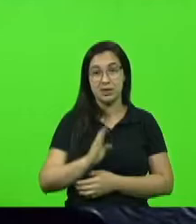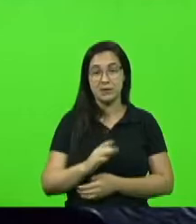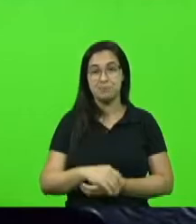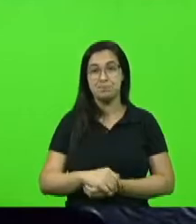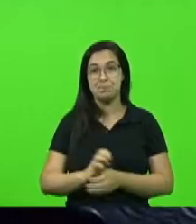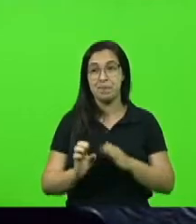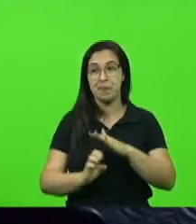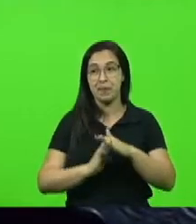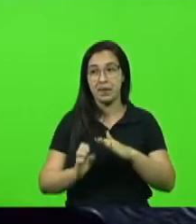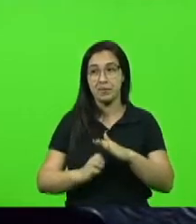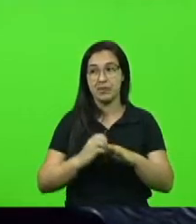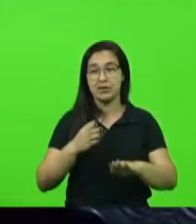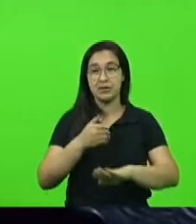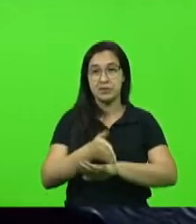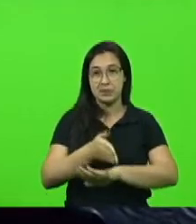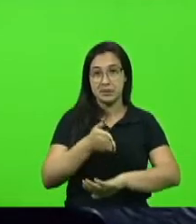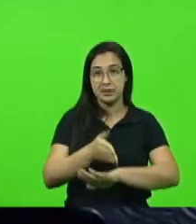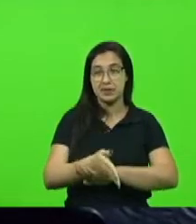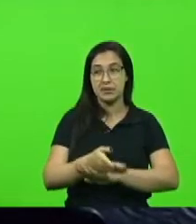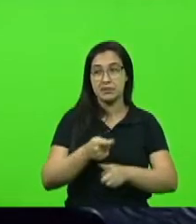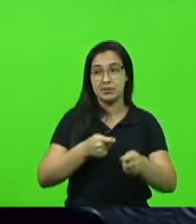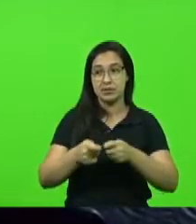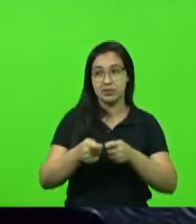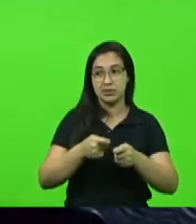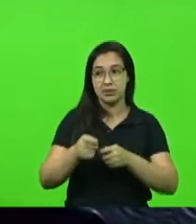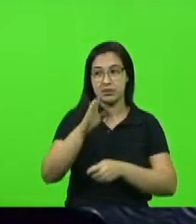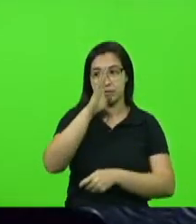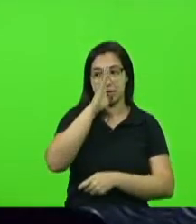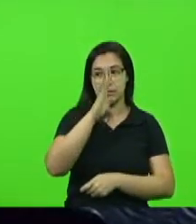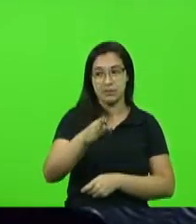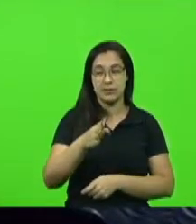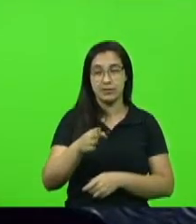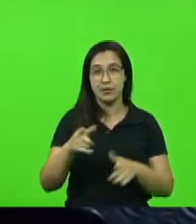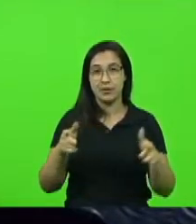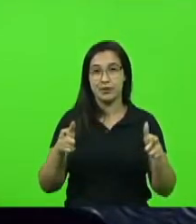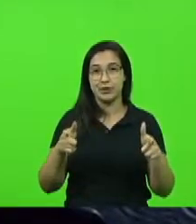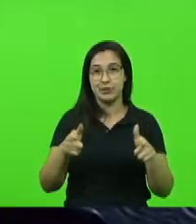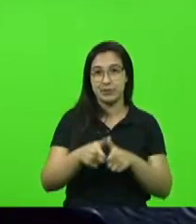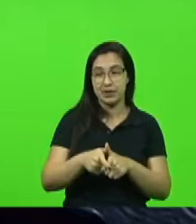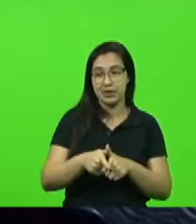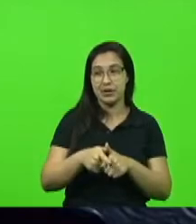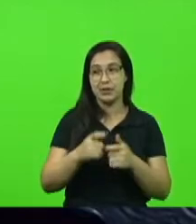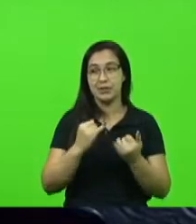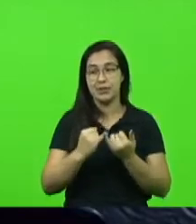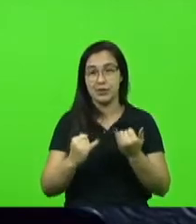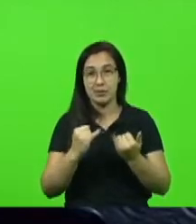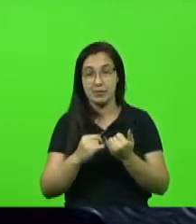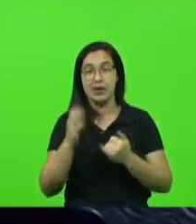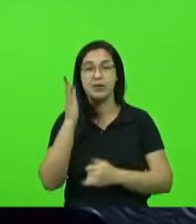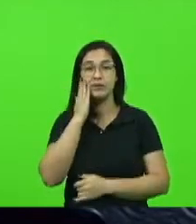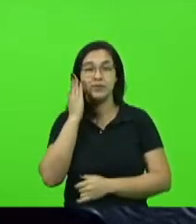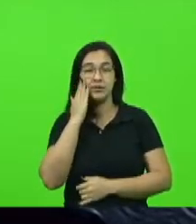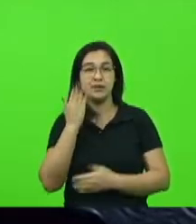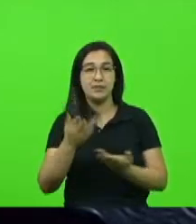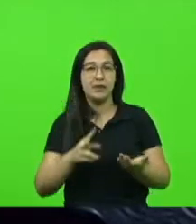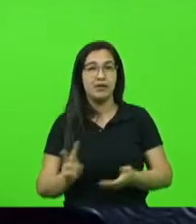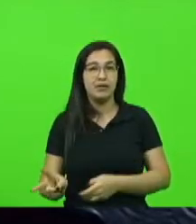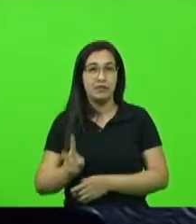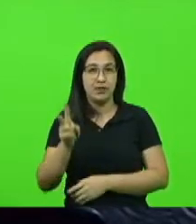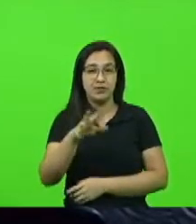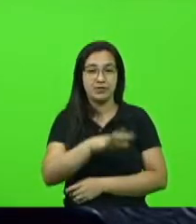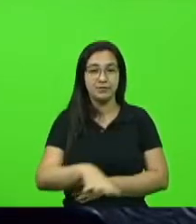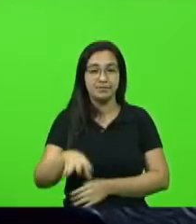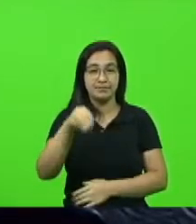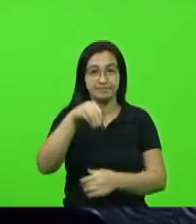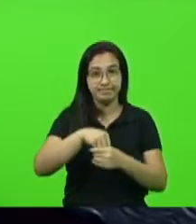participar da rodada de negociação, principalmente os pequenos e médios, sabem que esses valores fortalecem o mercado consumidor interno, pois